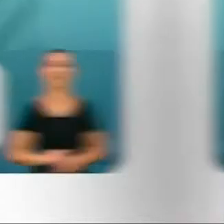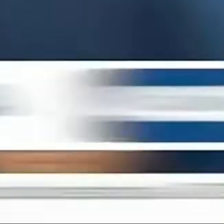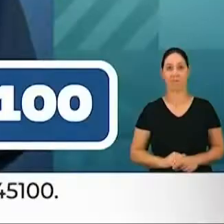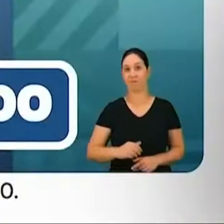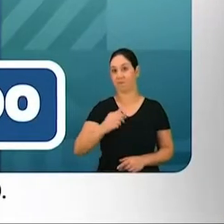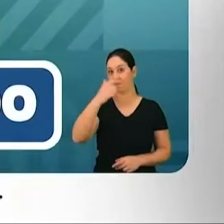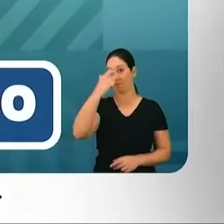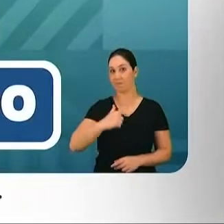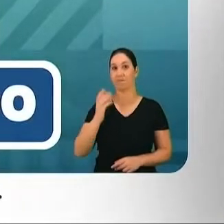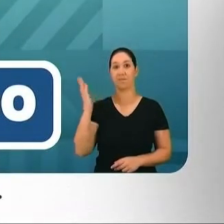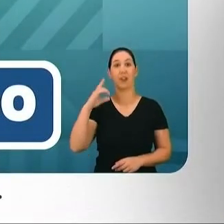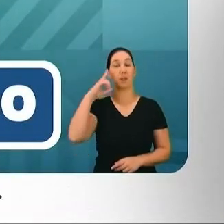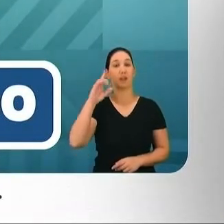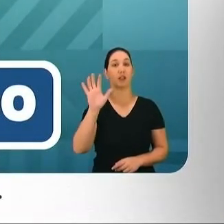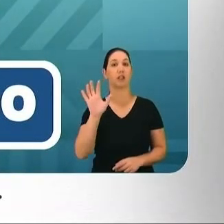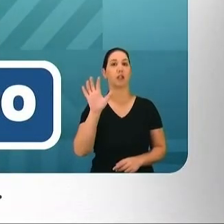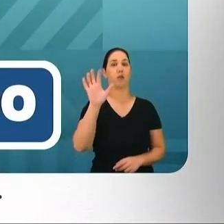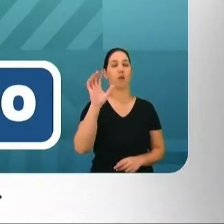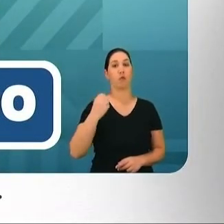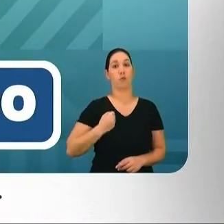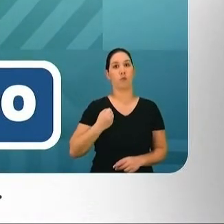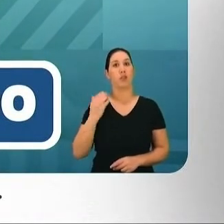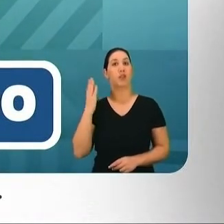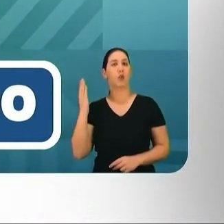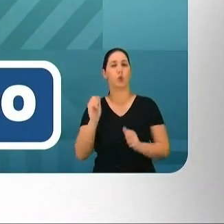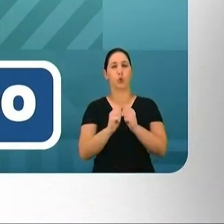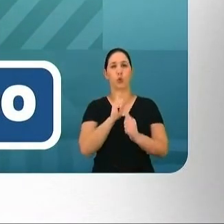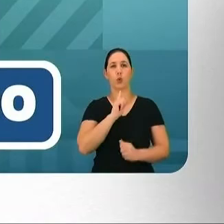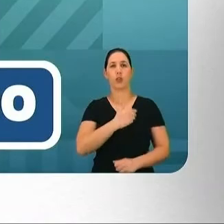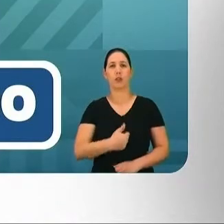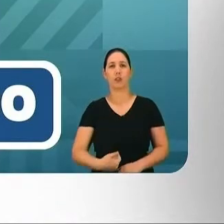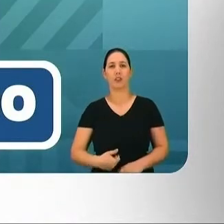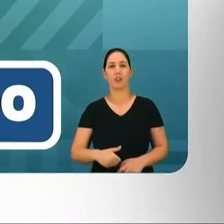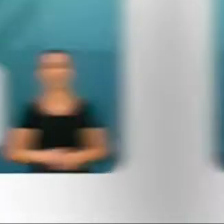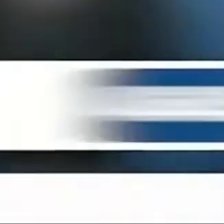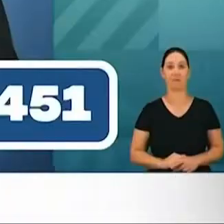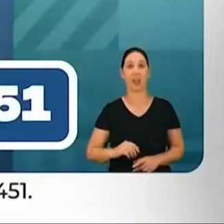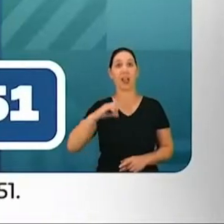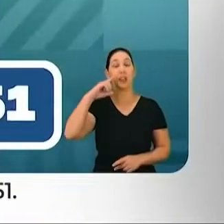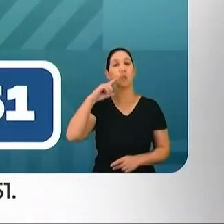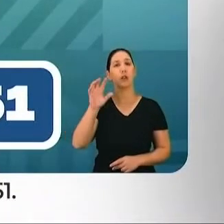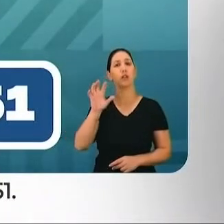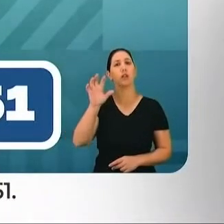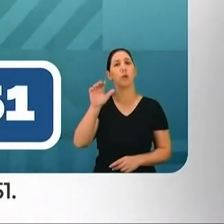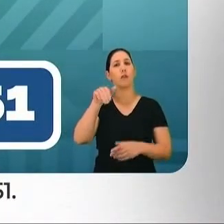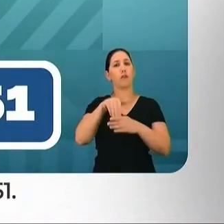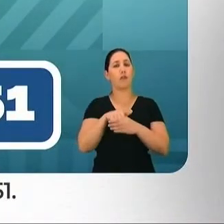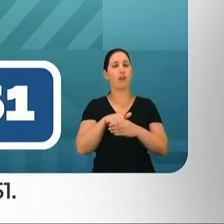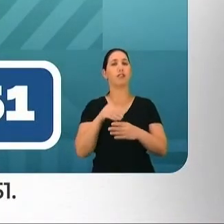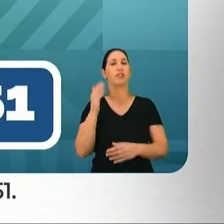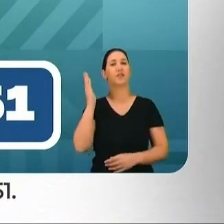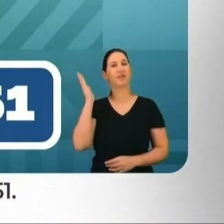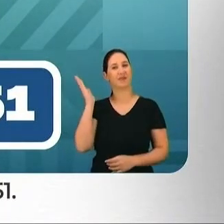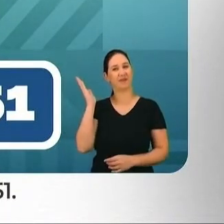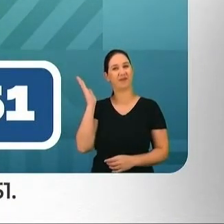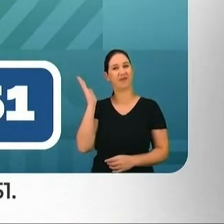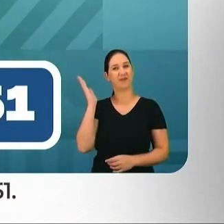45617. Sandro Bola, deputado estadual, 45100, com Rodrigo, governador. Para deputado estadual, vote